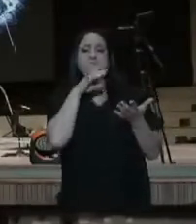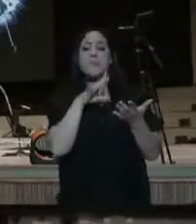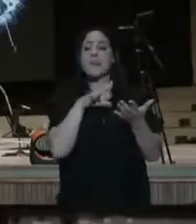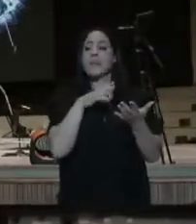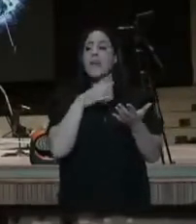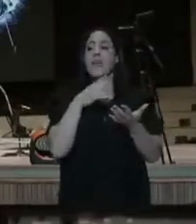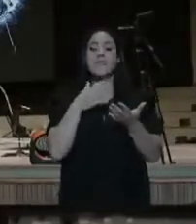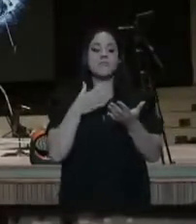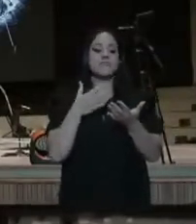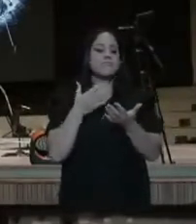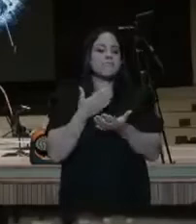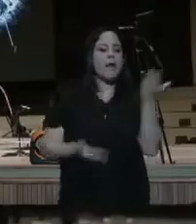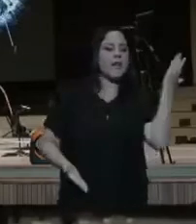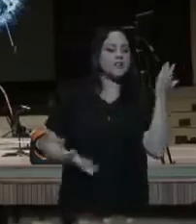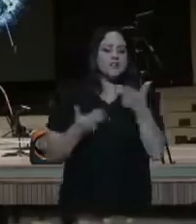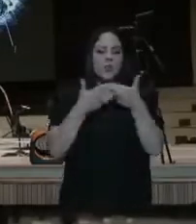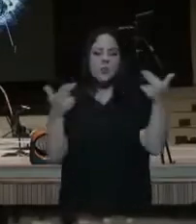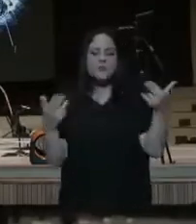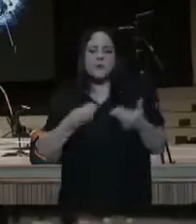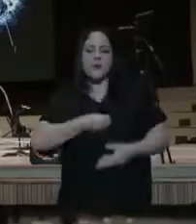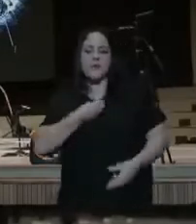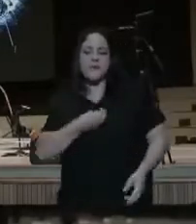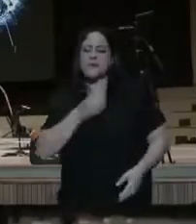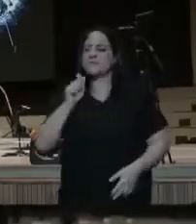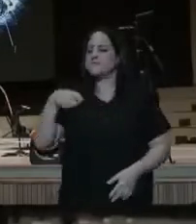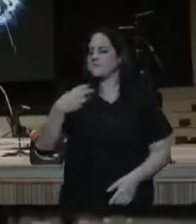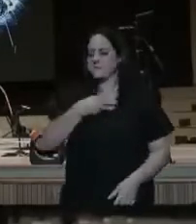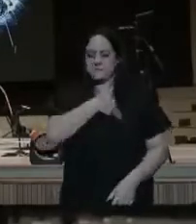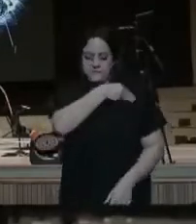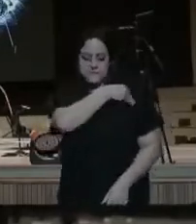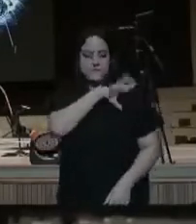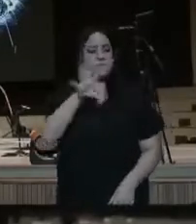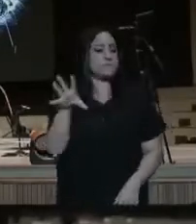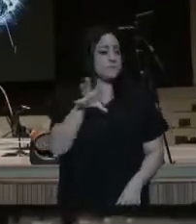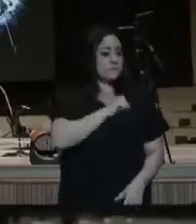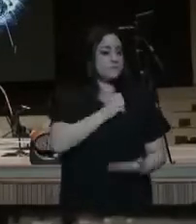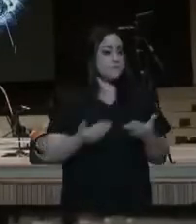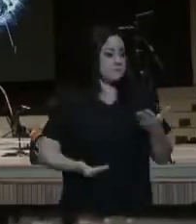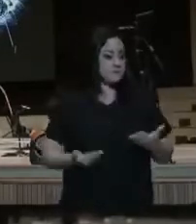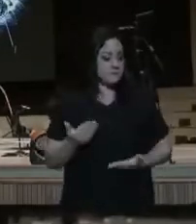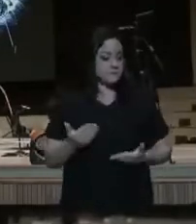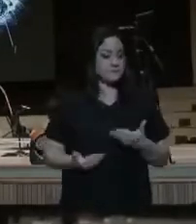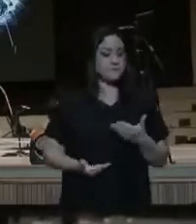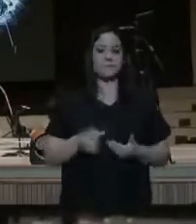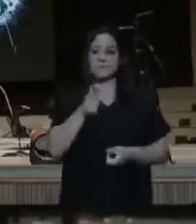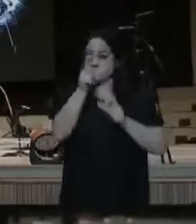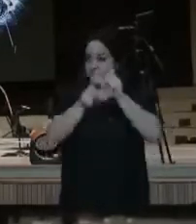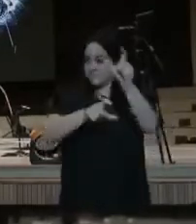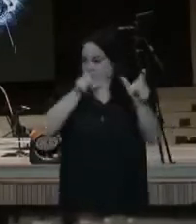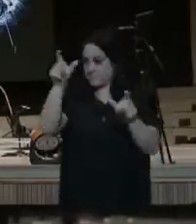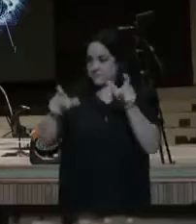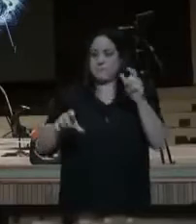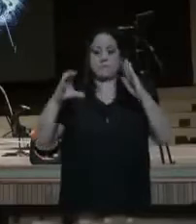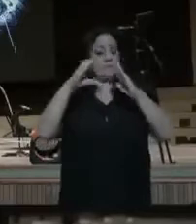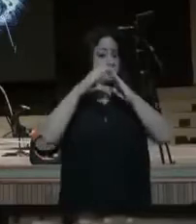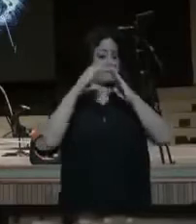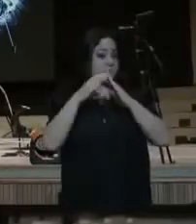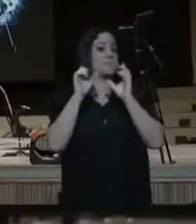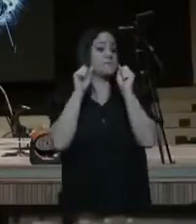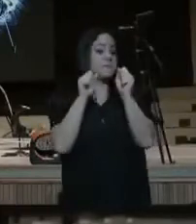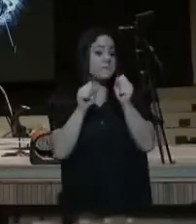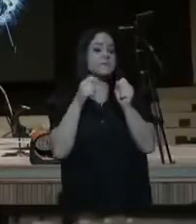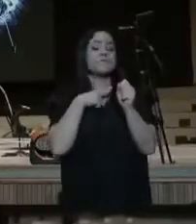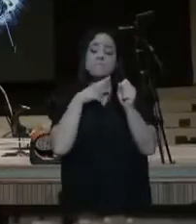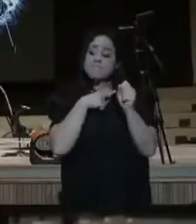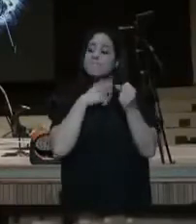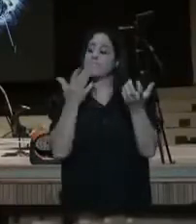no ministério no amor no serviço ao próximo no trabalho da igreja na célula que poderia estar